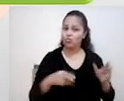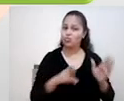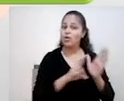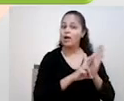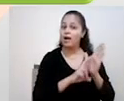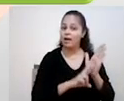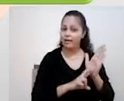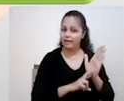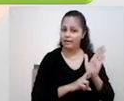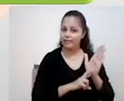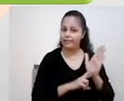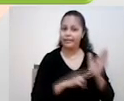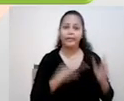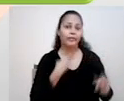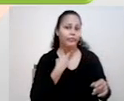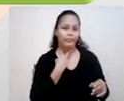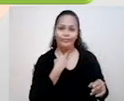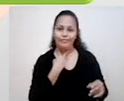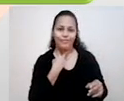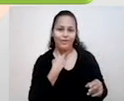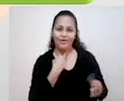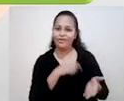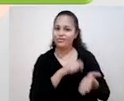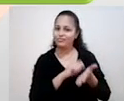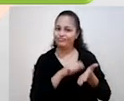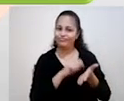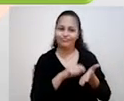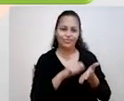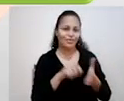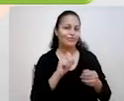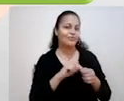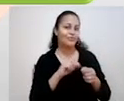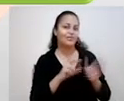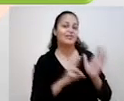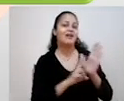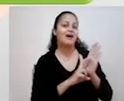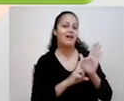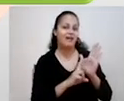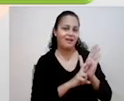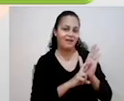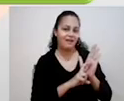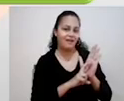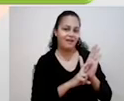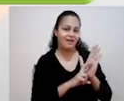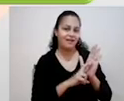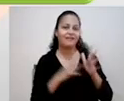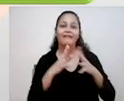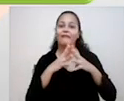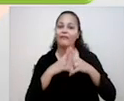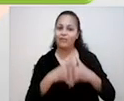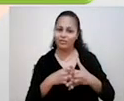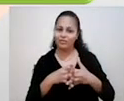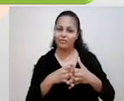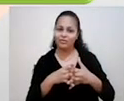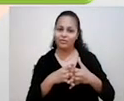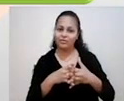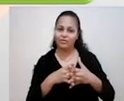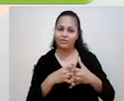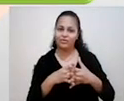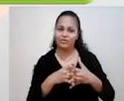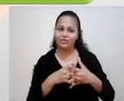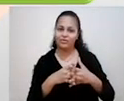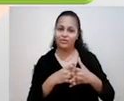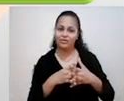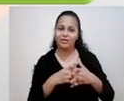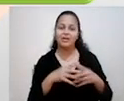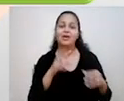fazer regras que não sejam claras, aquilo. Senão, a pessoa que for jogar, ela não vai conseguir se orientar bem. Já pensou uma lei, então?